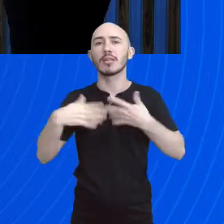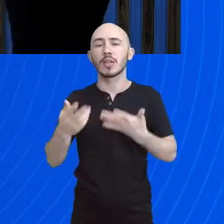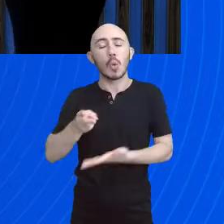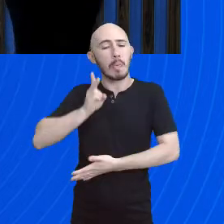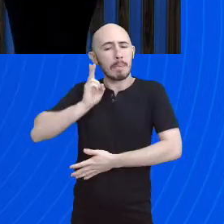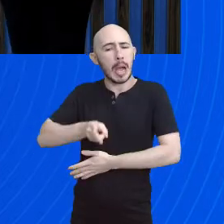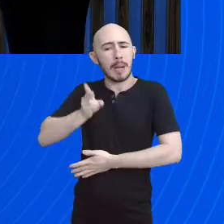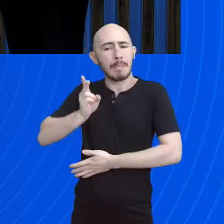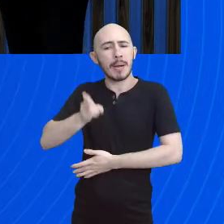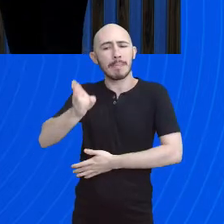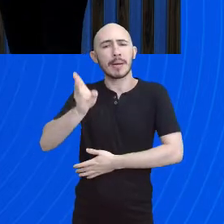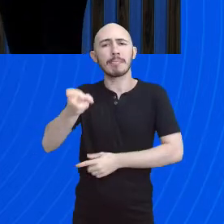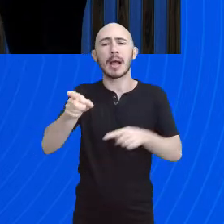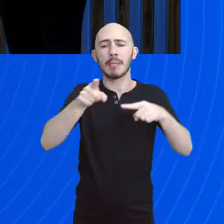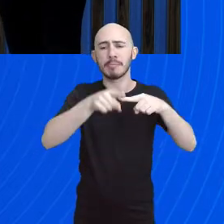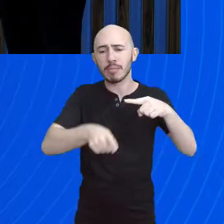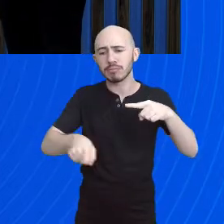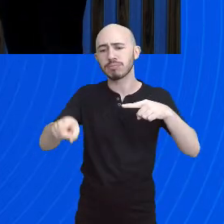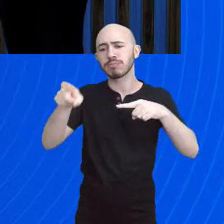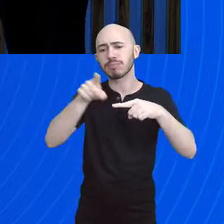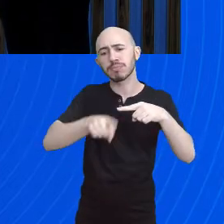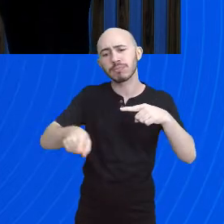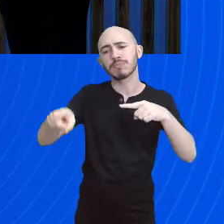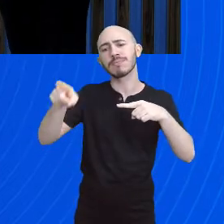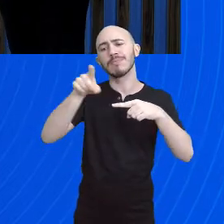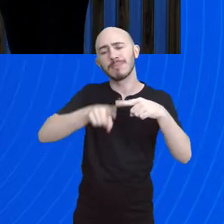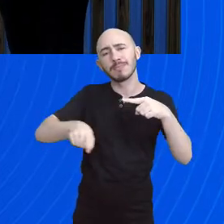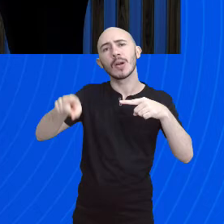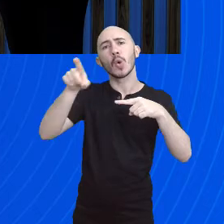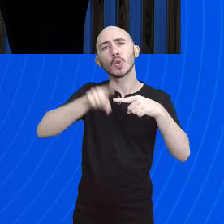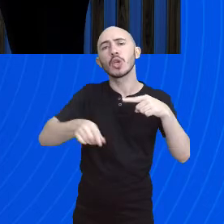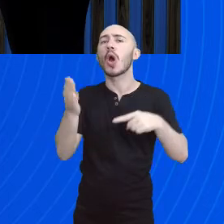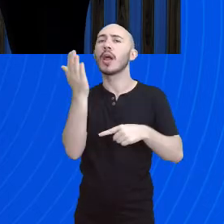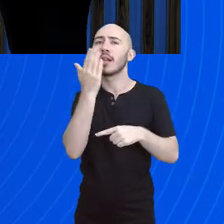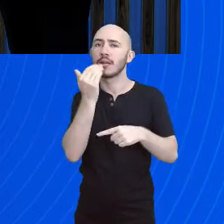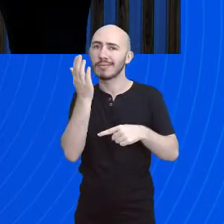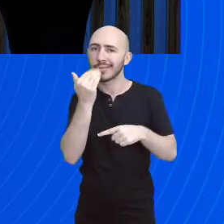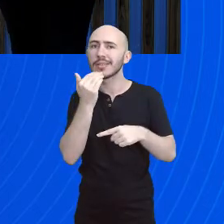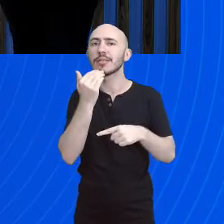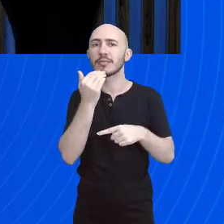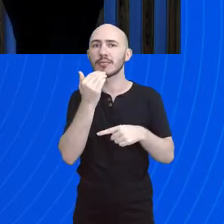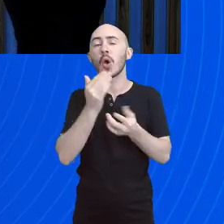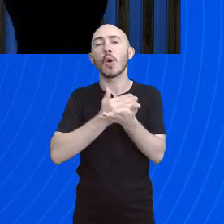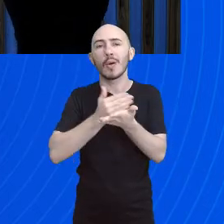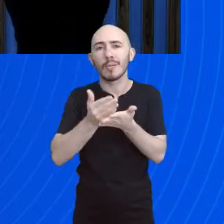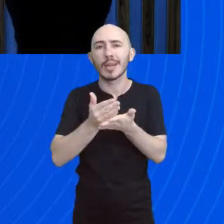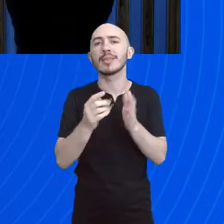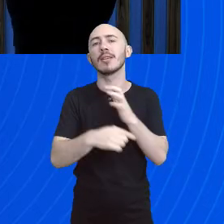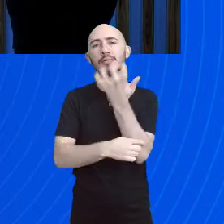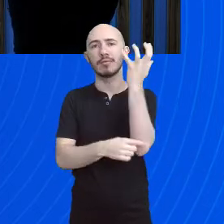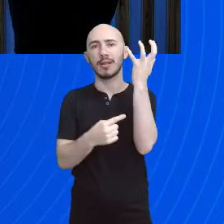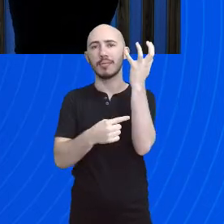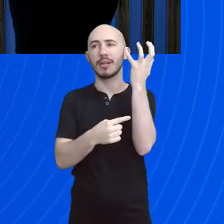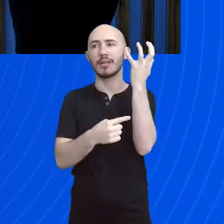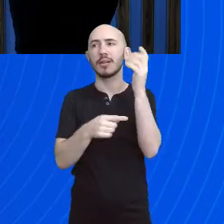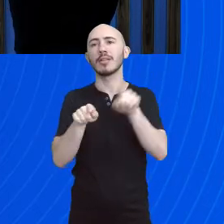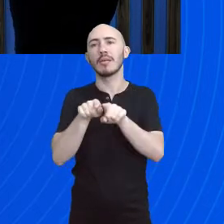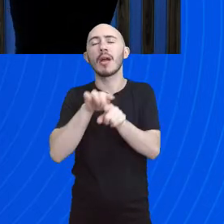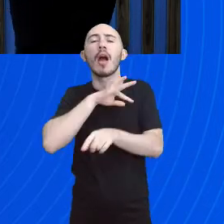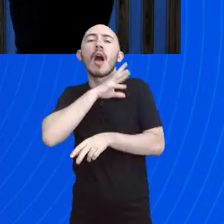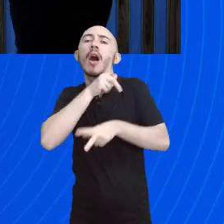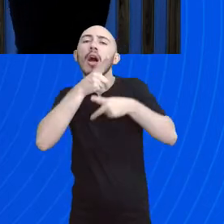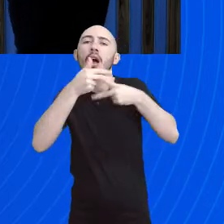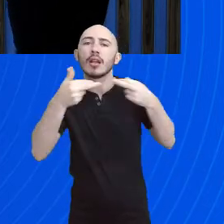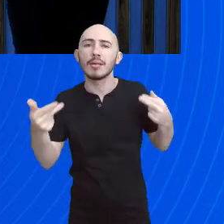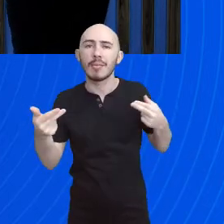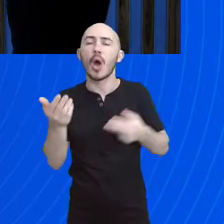toda uma cadeia trófica, toda uma cadeia alimentar. Então, aqueles animais, os herbívoros que